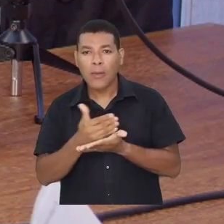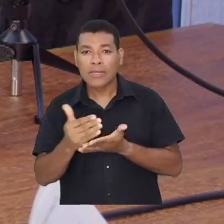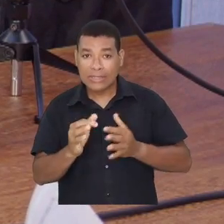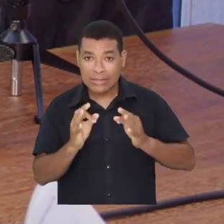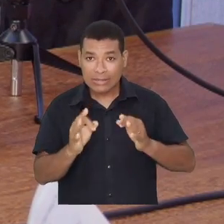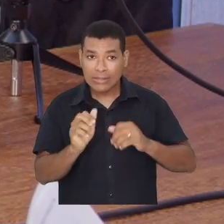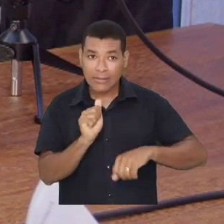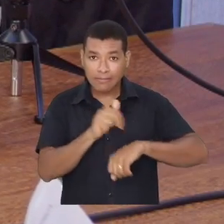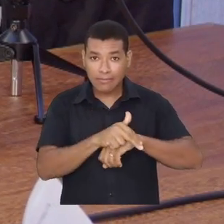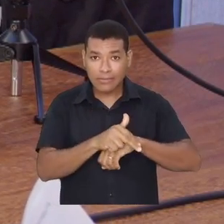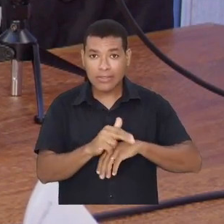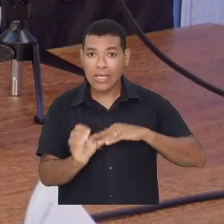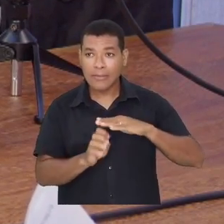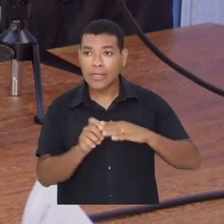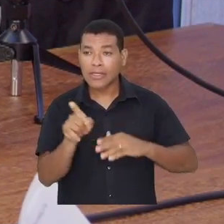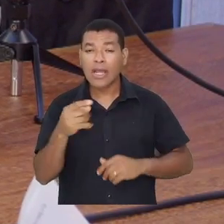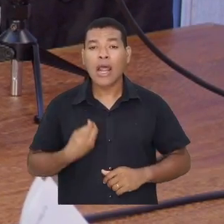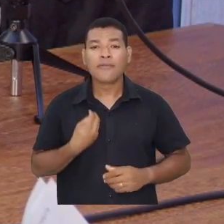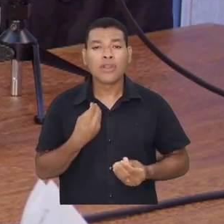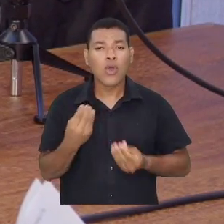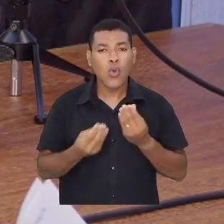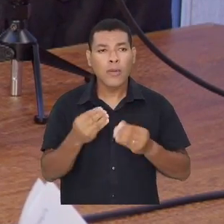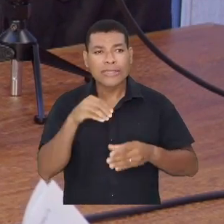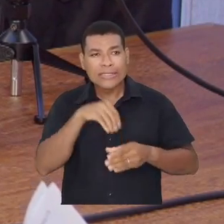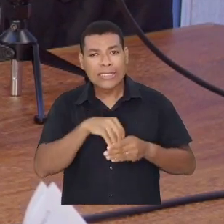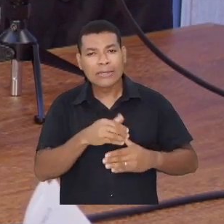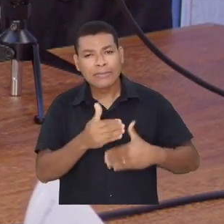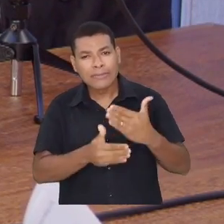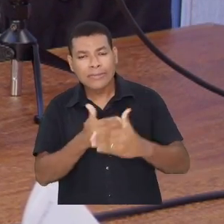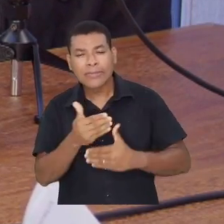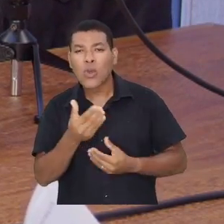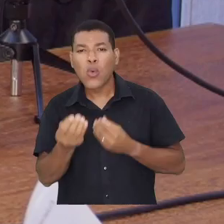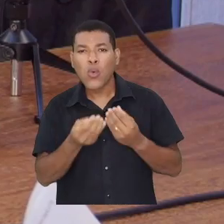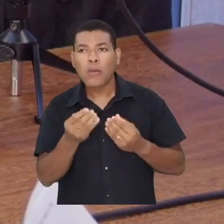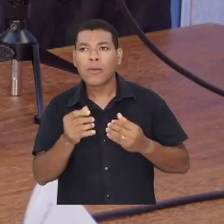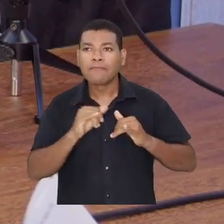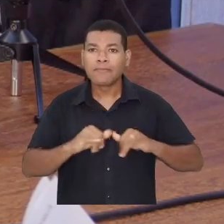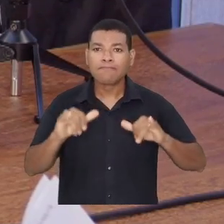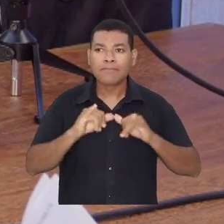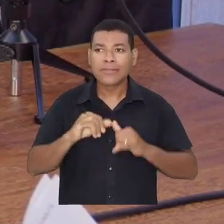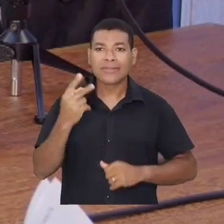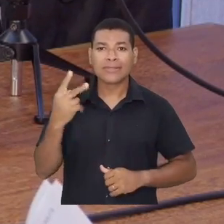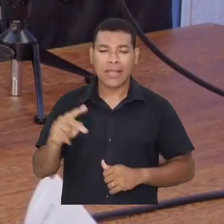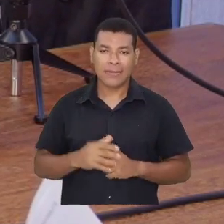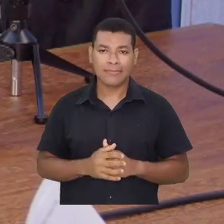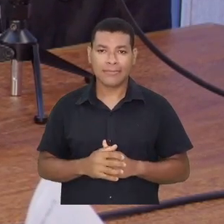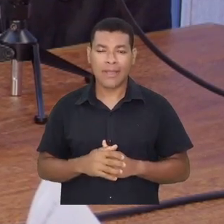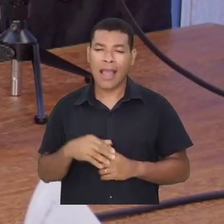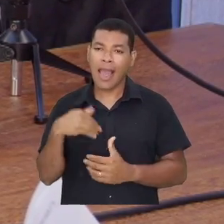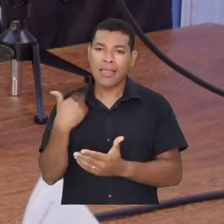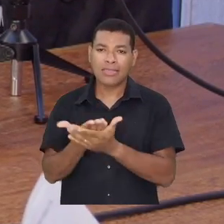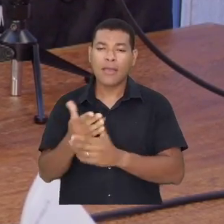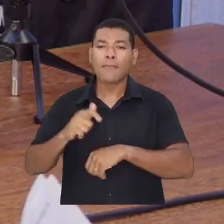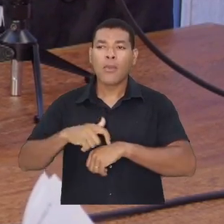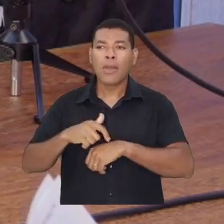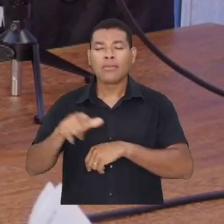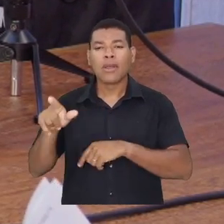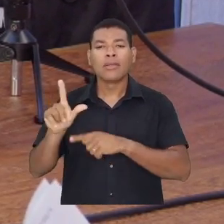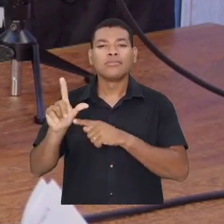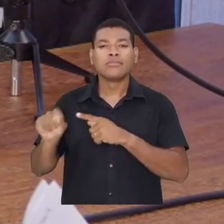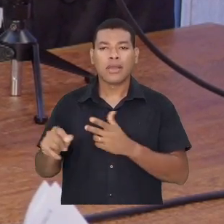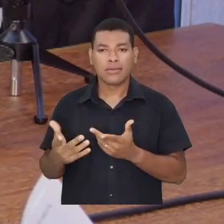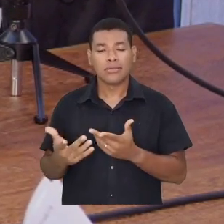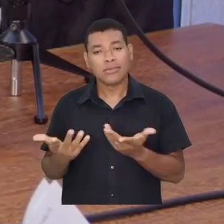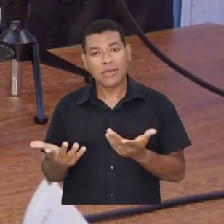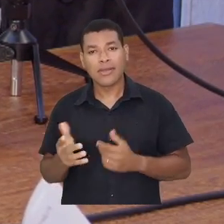fato na empresa, o que, que ela vive ali, como ela está sendo desenvolvida, como ela está sendo promovida, e até o momento que ela sai. Né? Então, acho que o